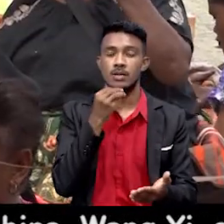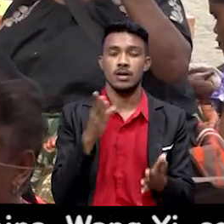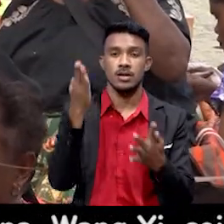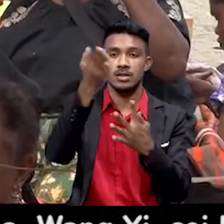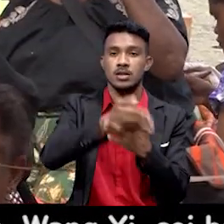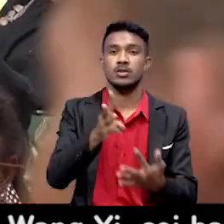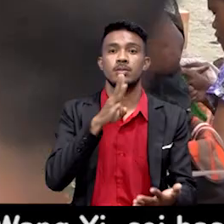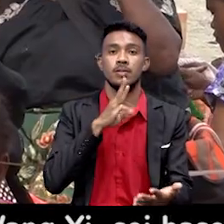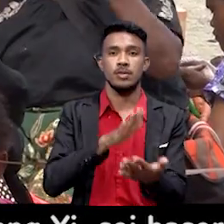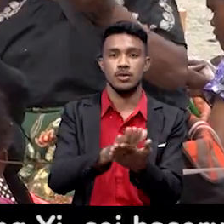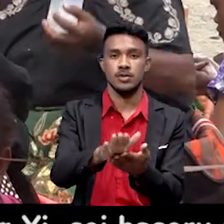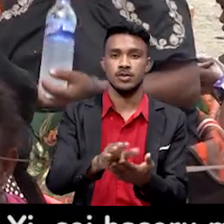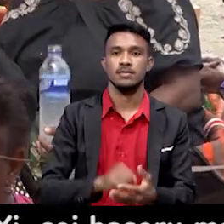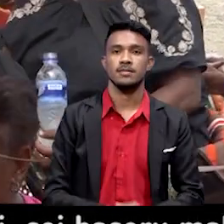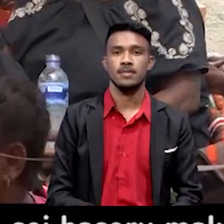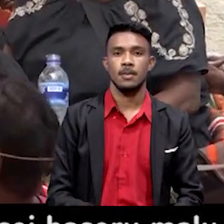bemos.